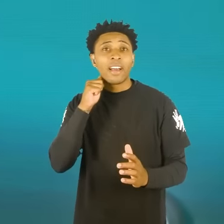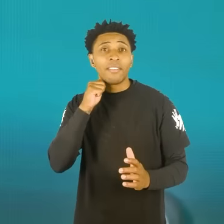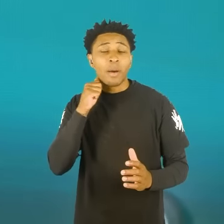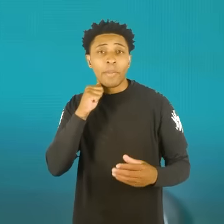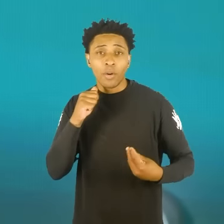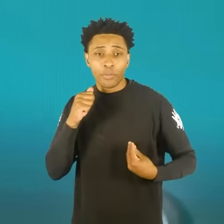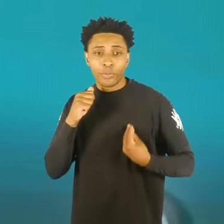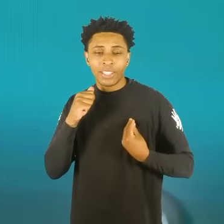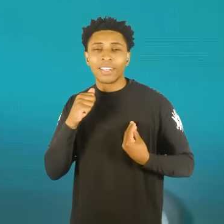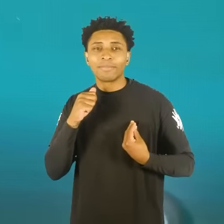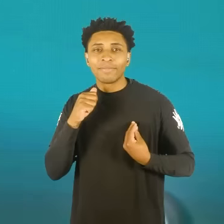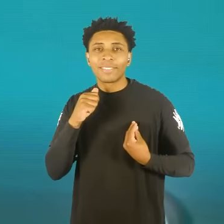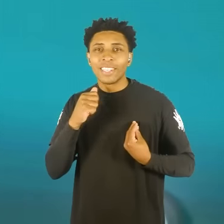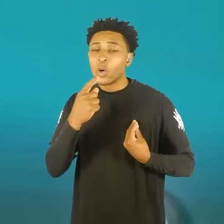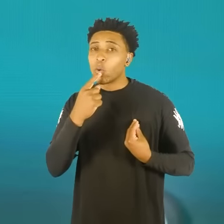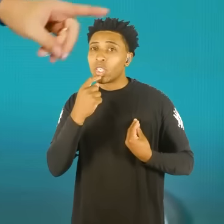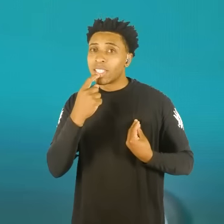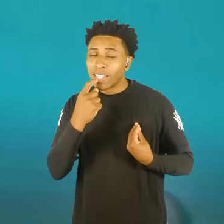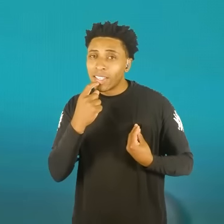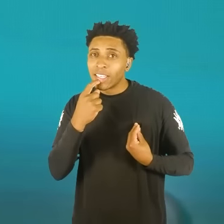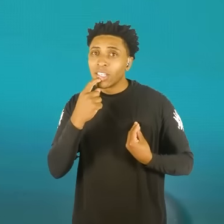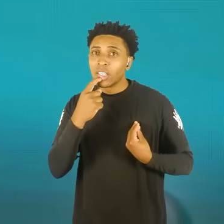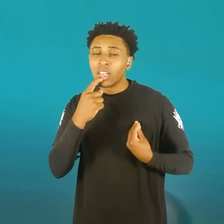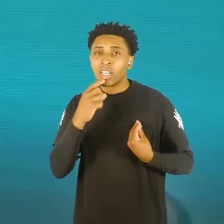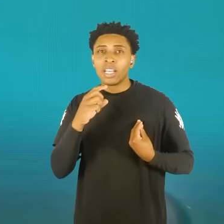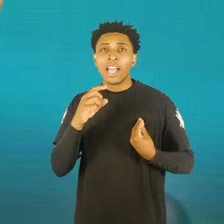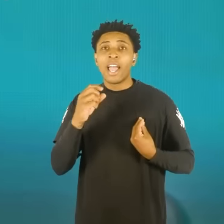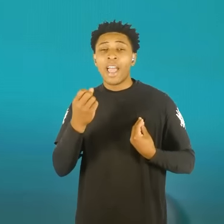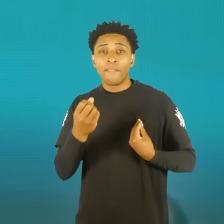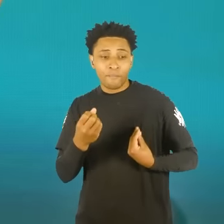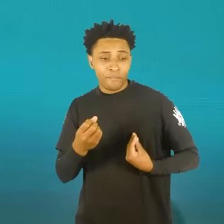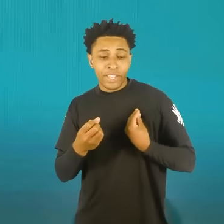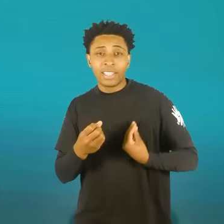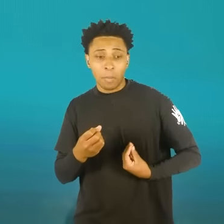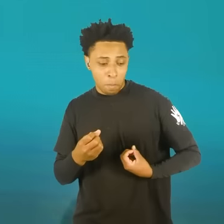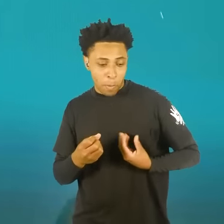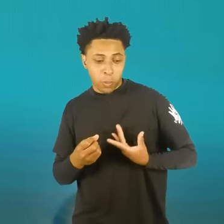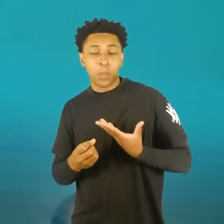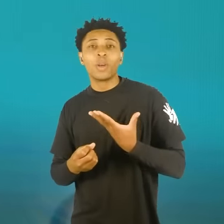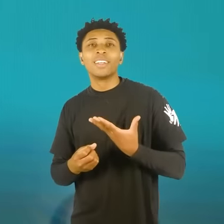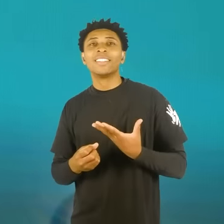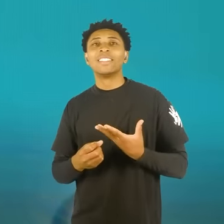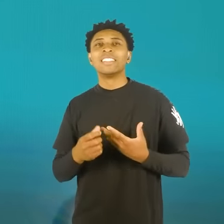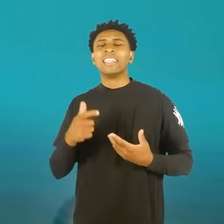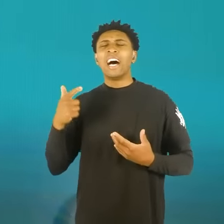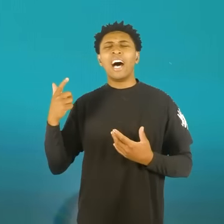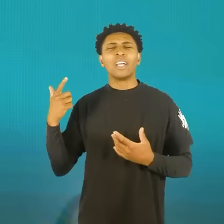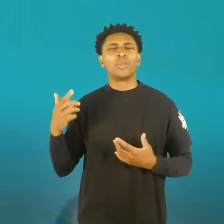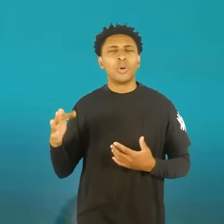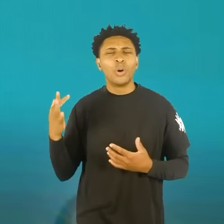sementes. Significa que sangue de um adorador não é sangue, é semente. Significa que a dor de um adorador não é dor,